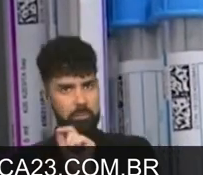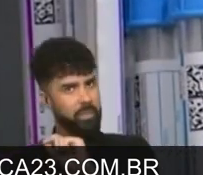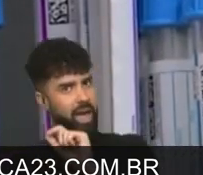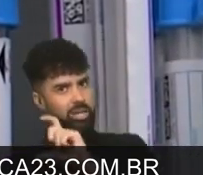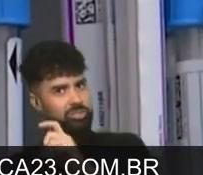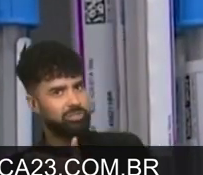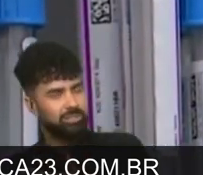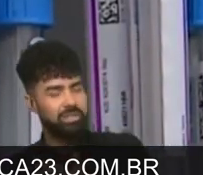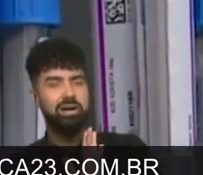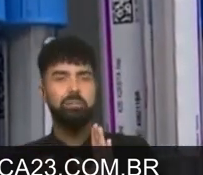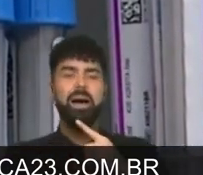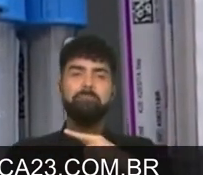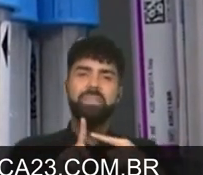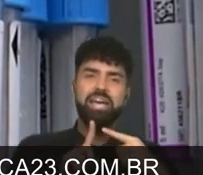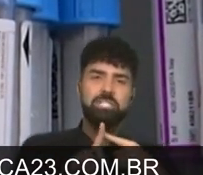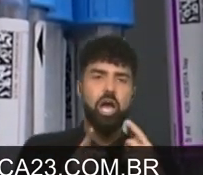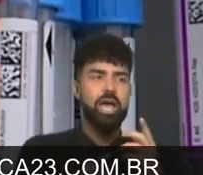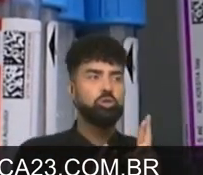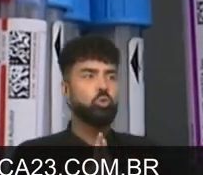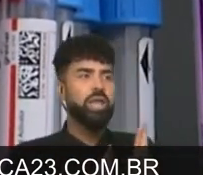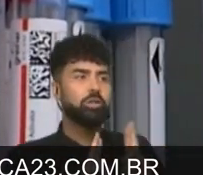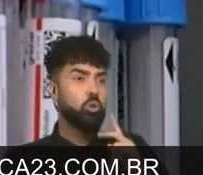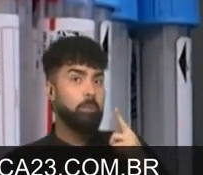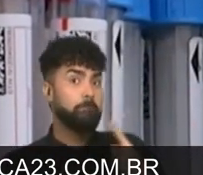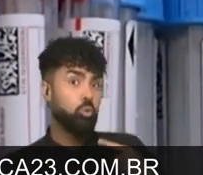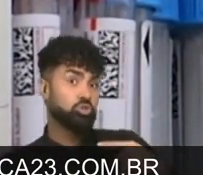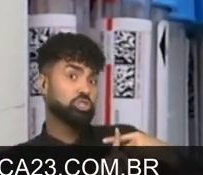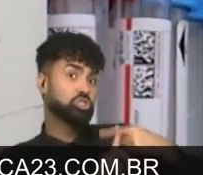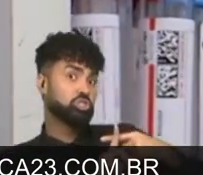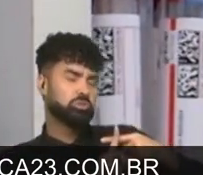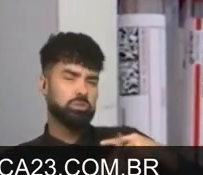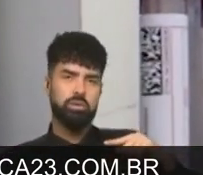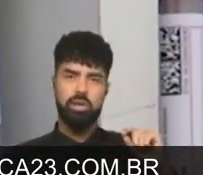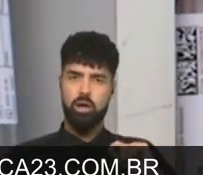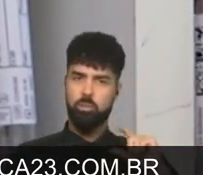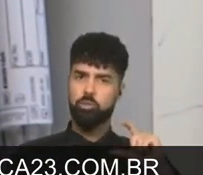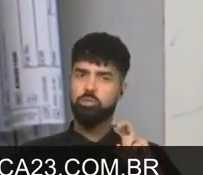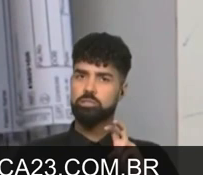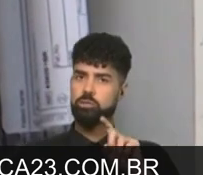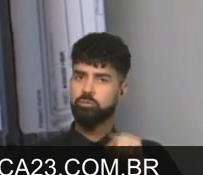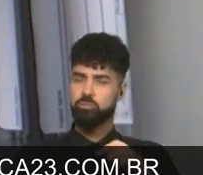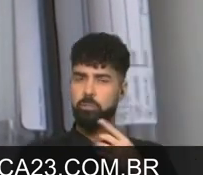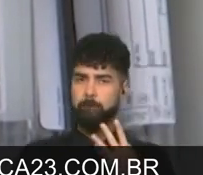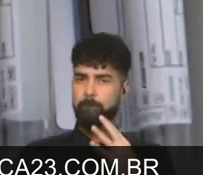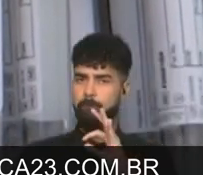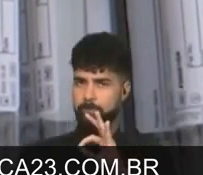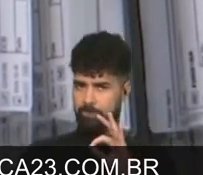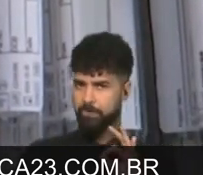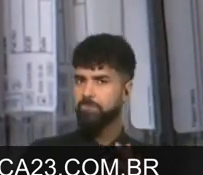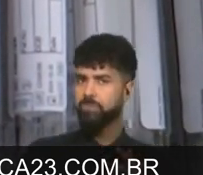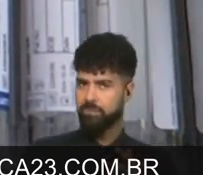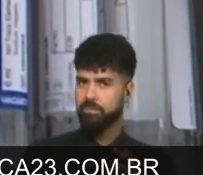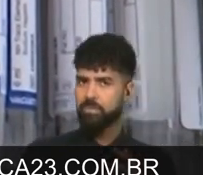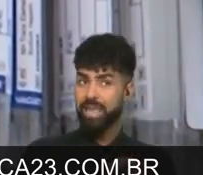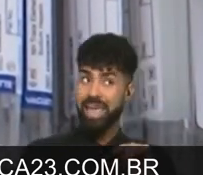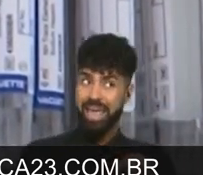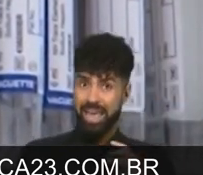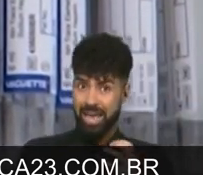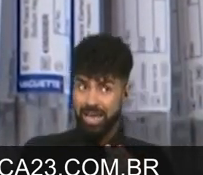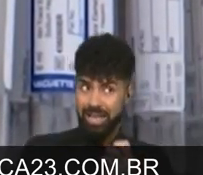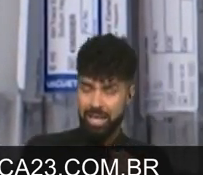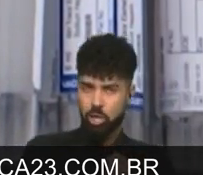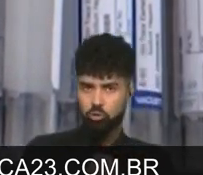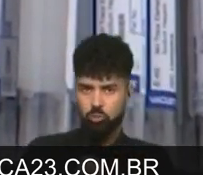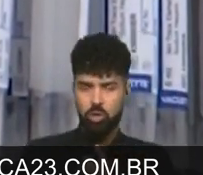média de testes positivos para doença aumentou em 5,4% atingindo a marca